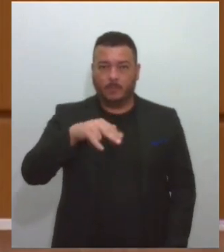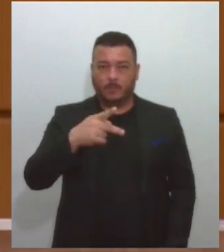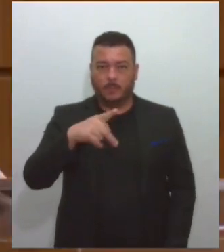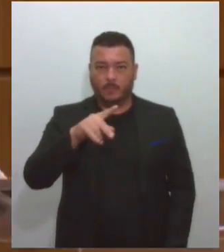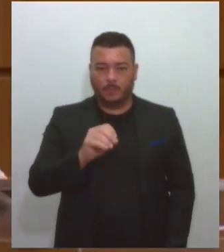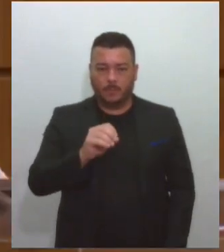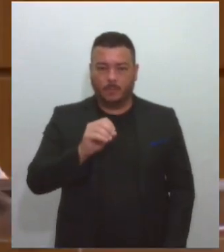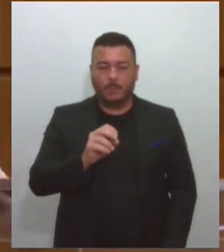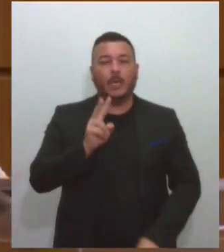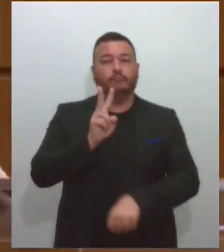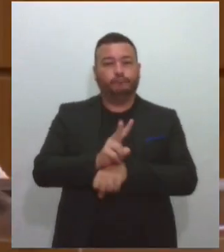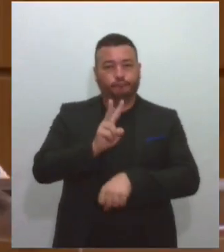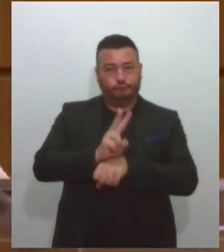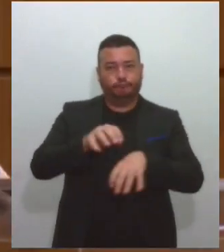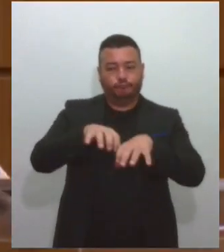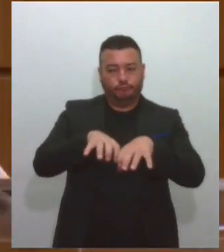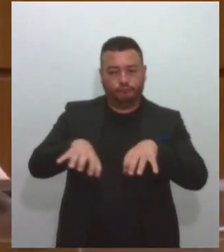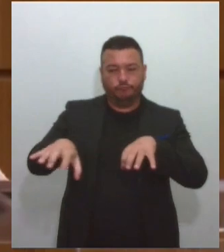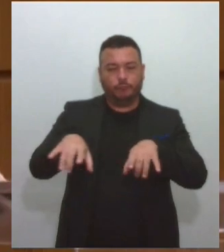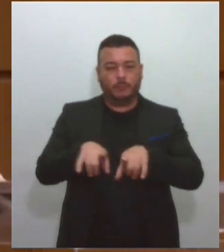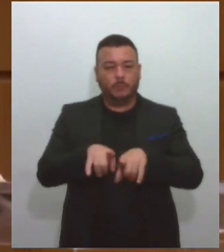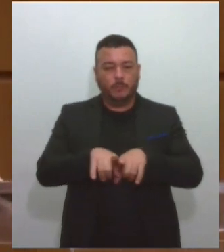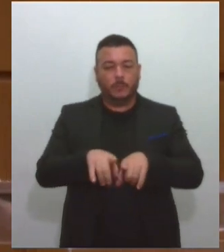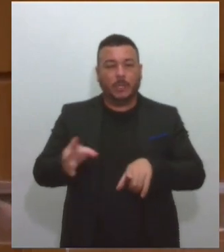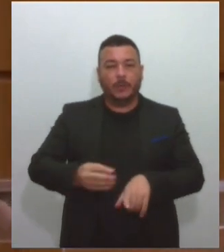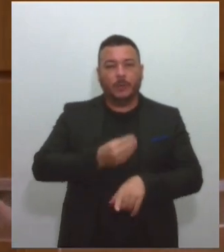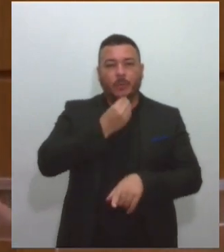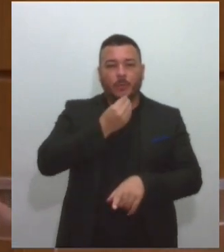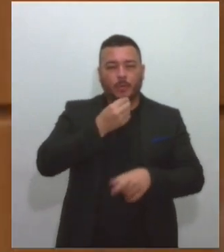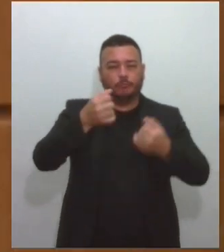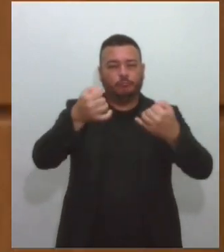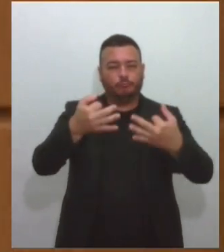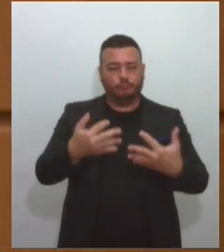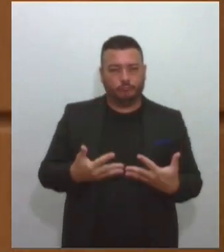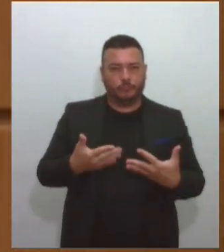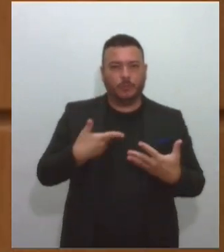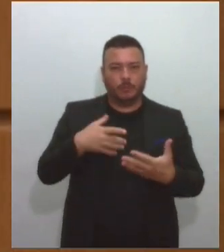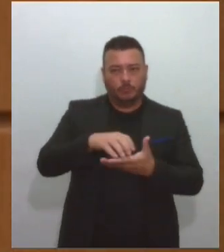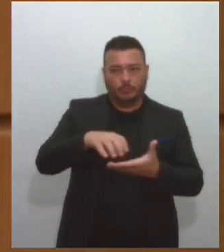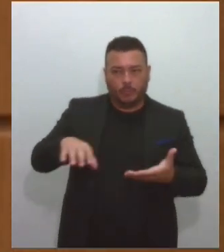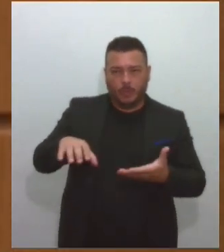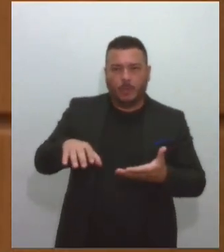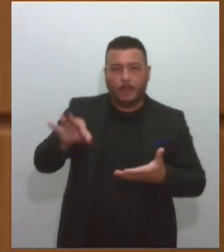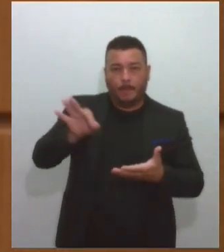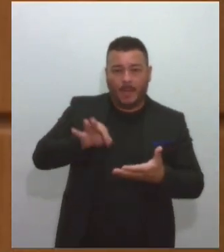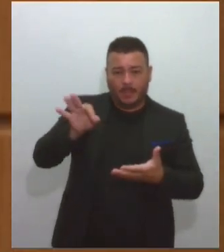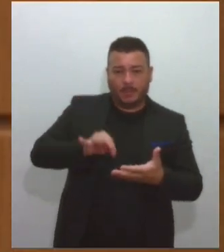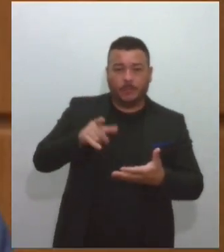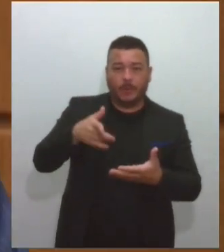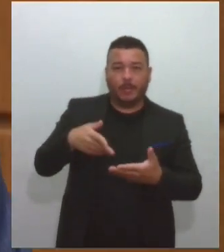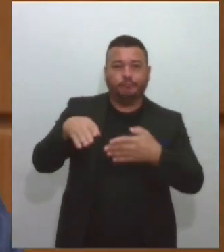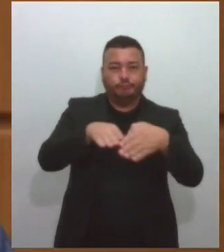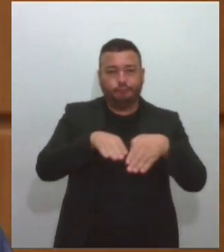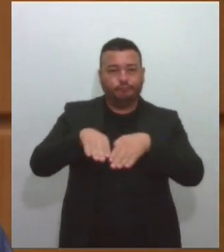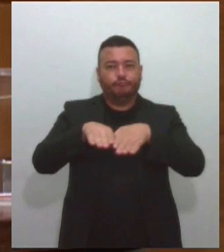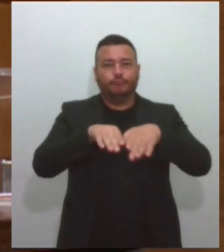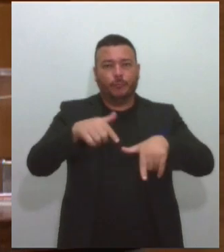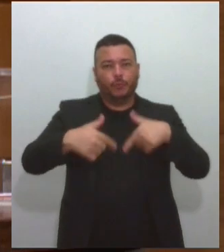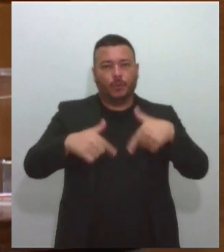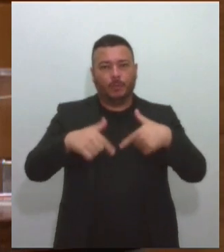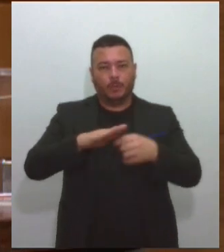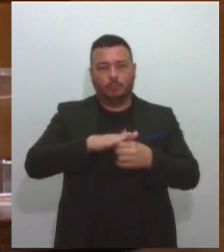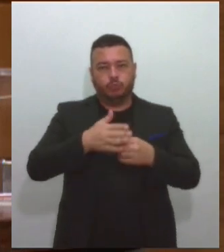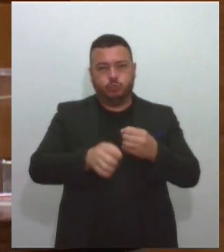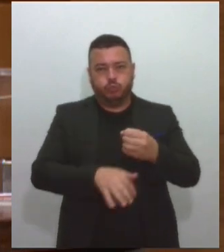concessão e, na oportunidade, explicou que a concessão parcial busca universalizar os serviços de saneamento no Estado,